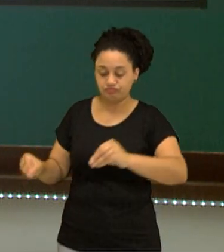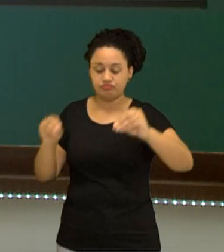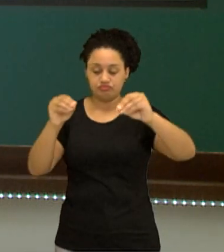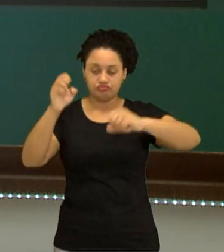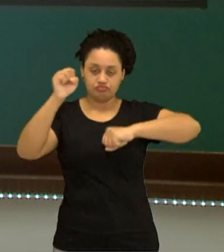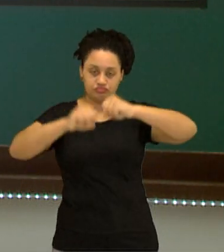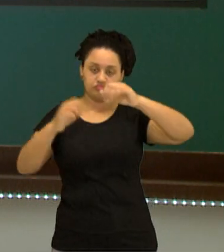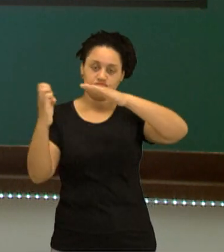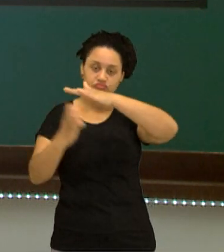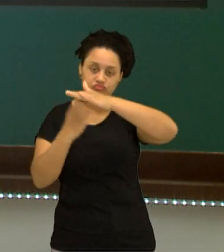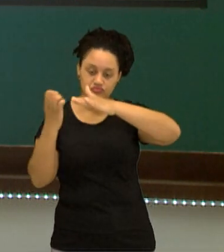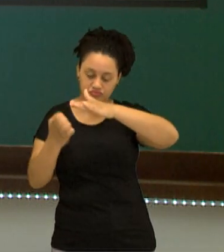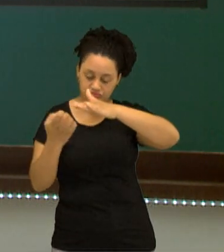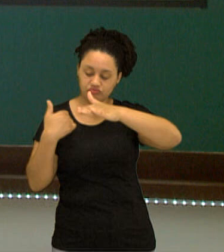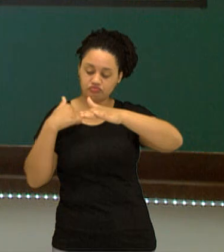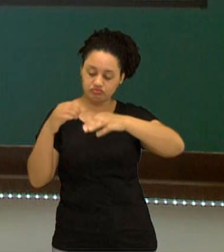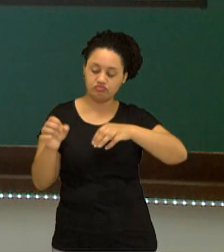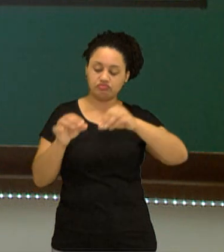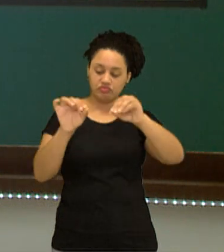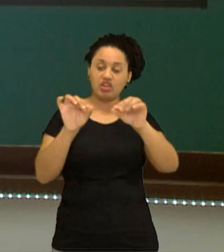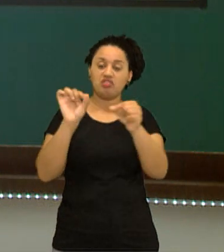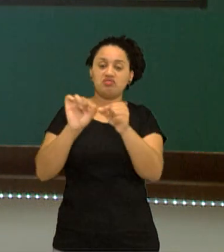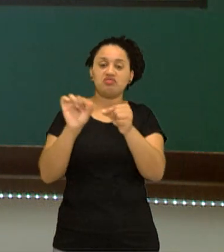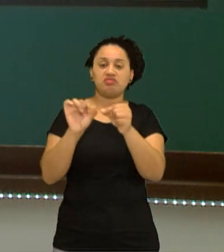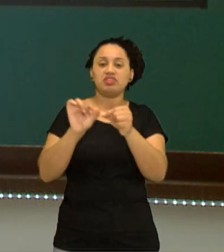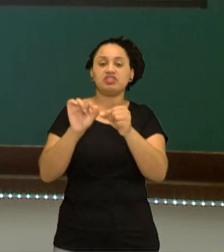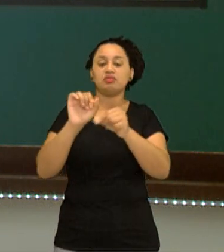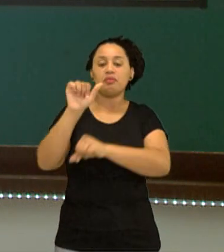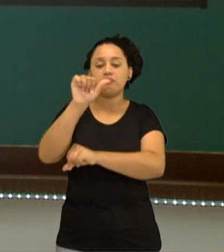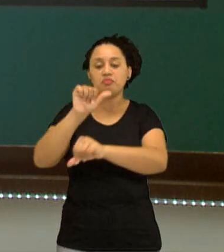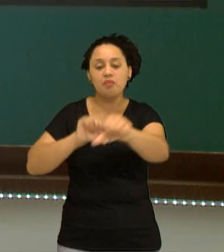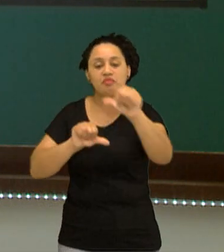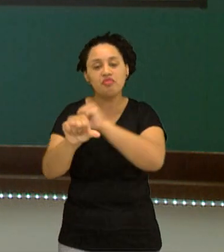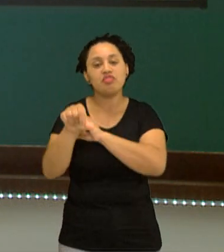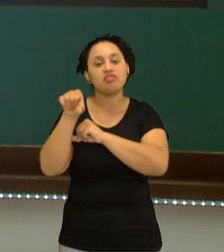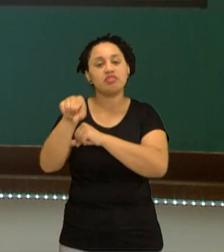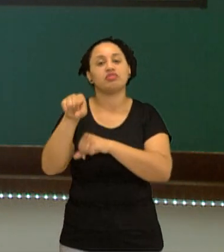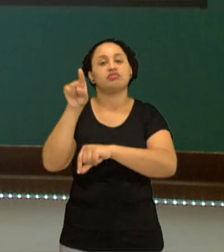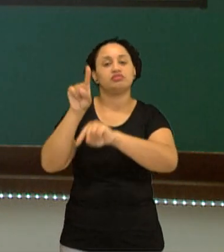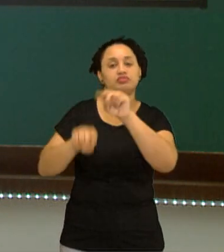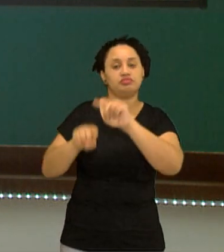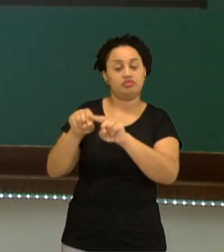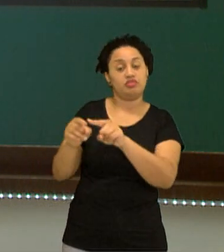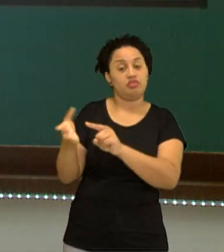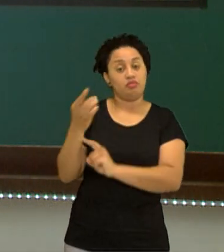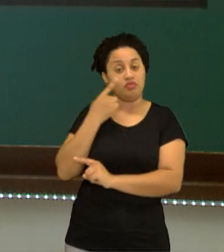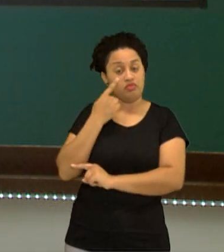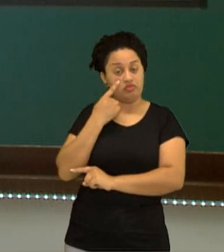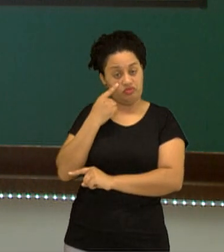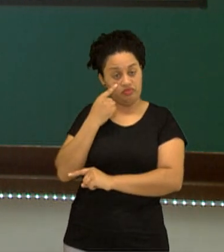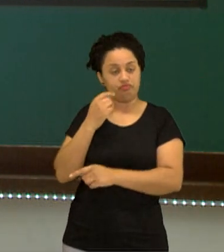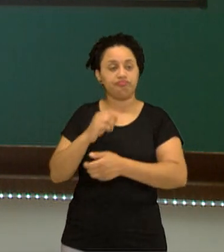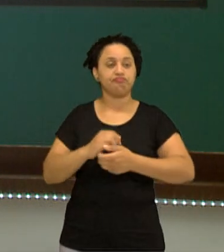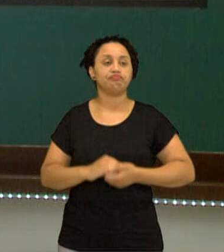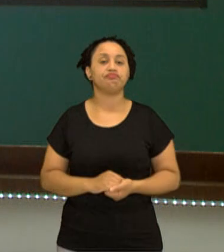fábrica, levamos para uma indústria e fazemos uma transformação. Vamos ver um pouquinho mais sobre isso?